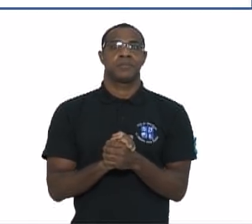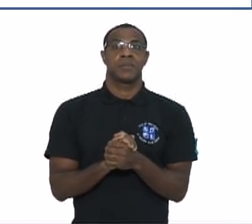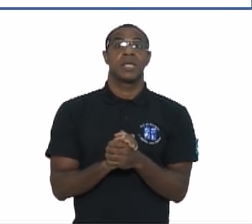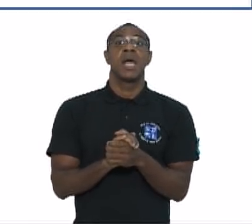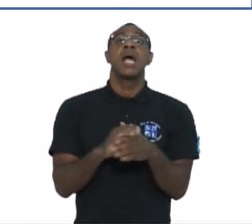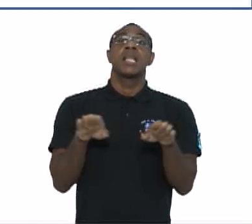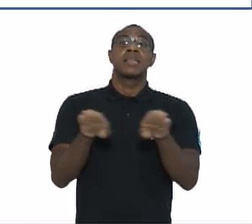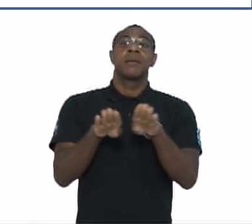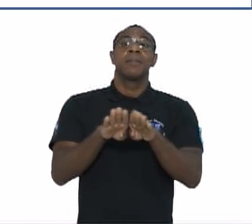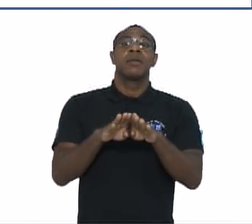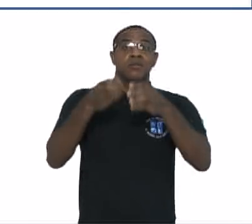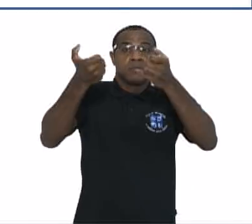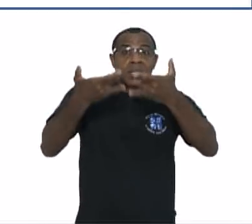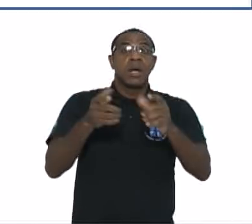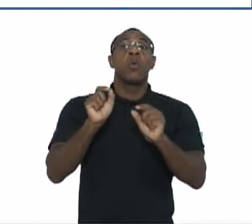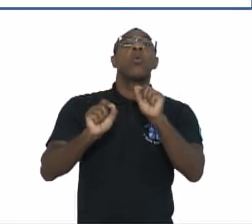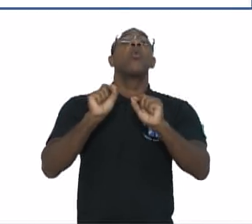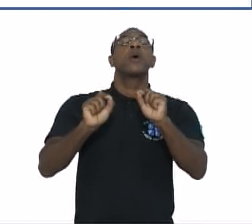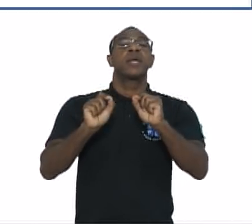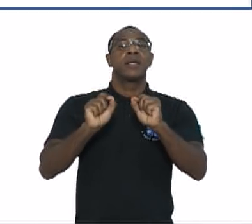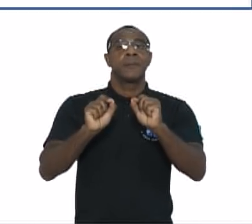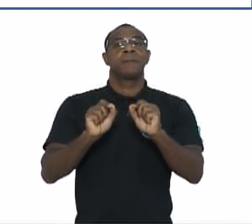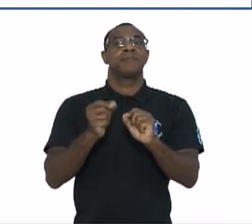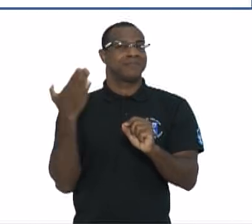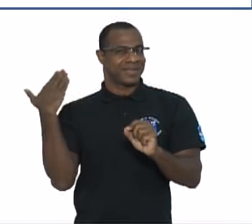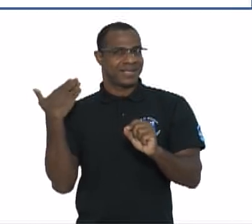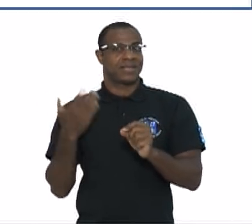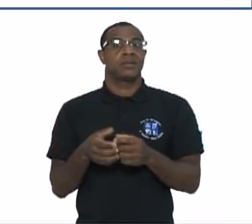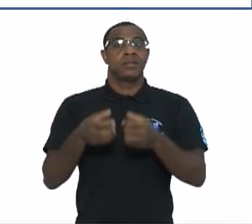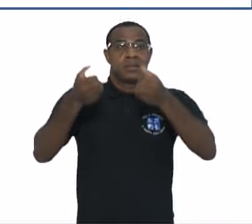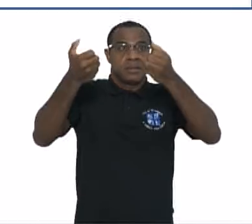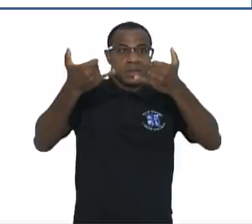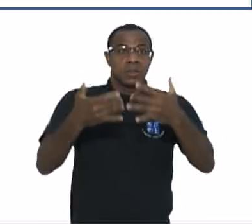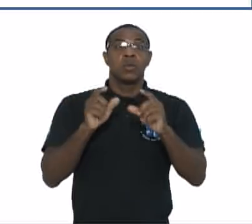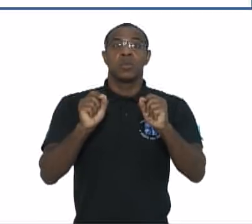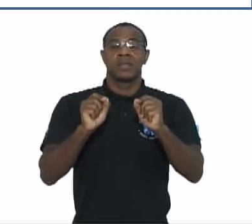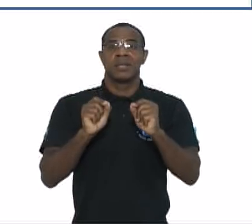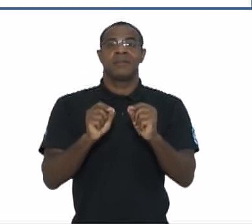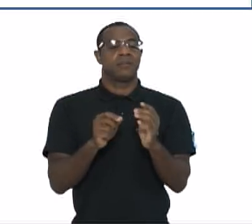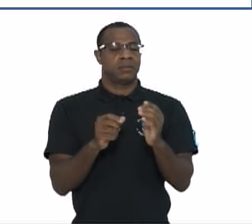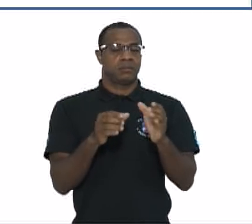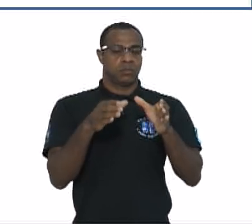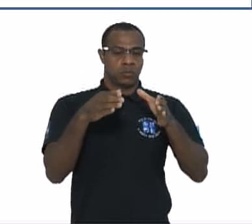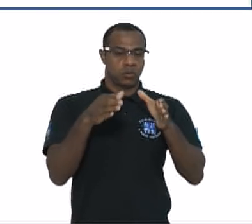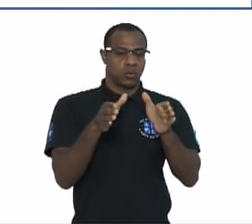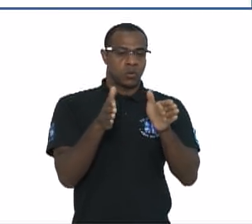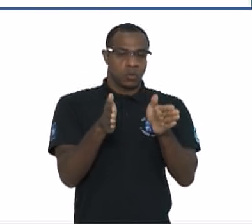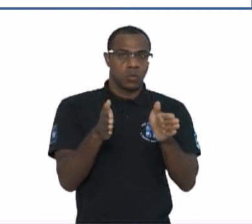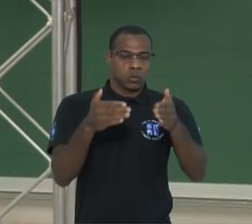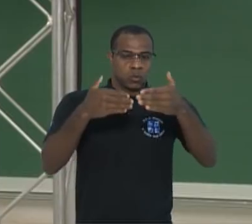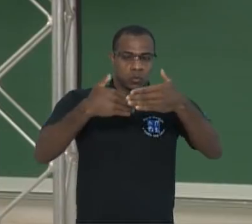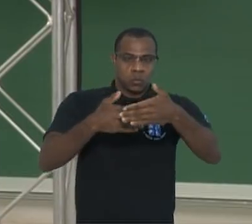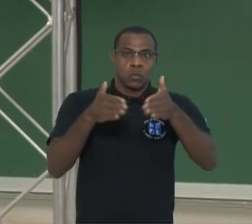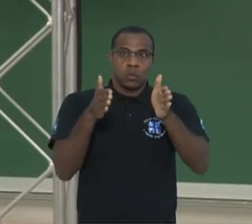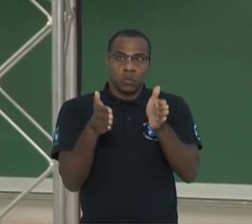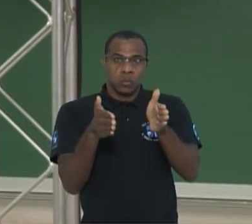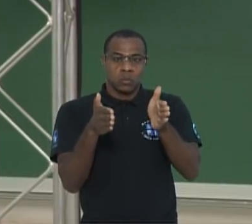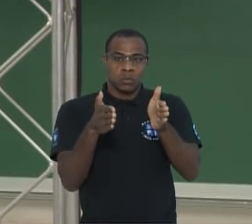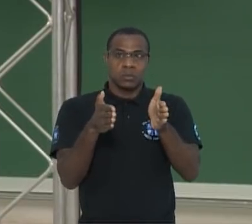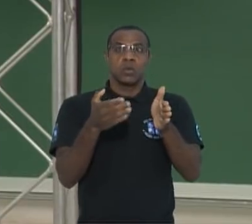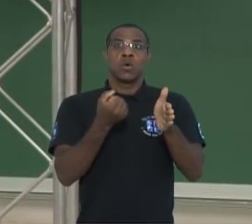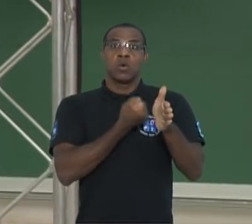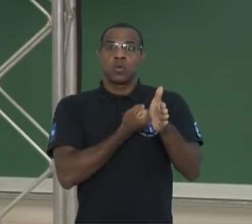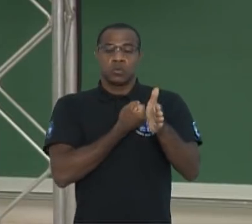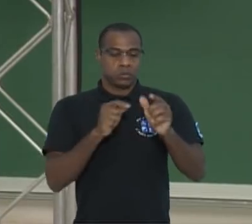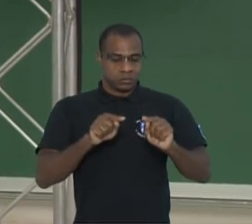Também foi visto o quê? Foi visto na aula anterior o produto notável em um cubo, tá bom? E nesse produto notável, a